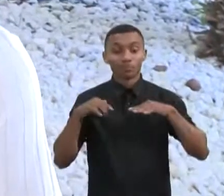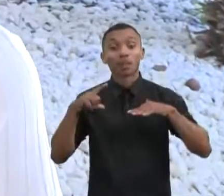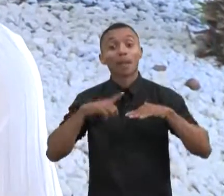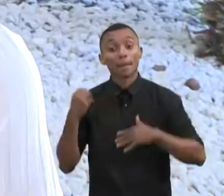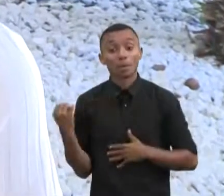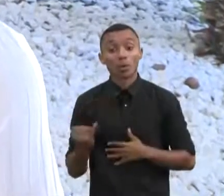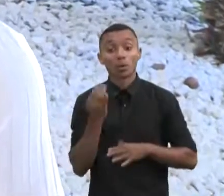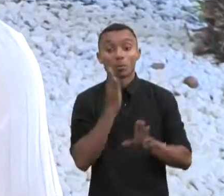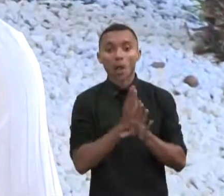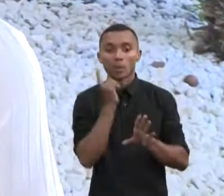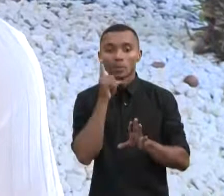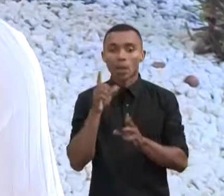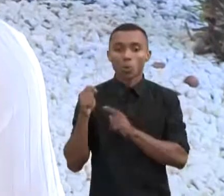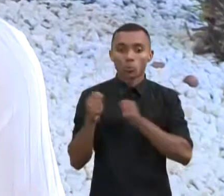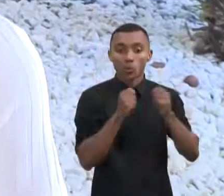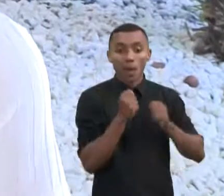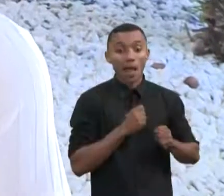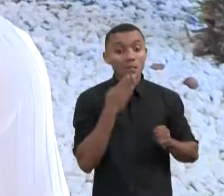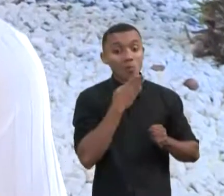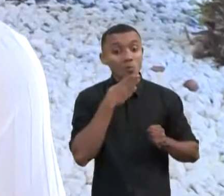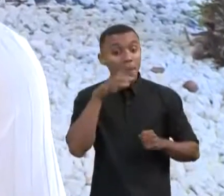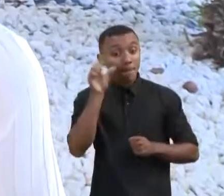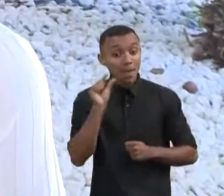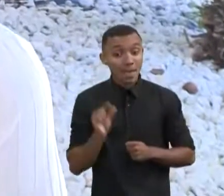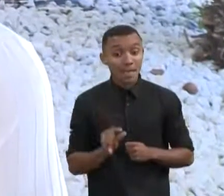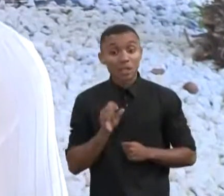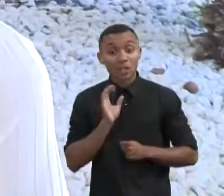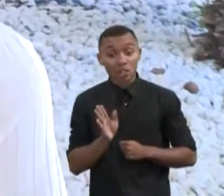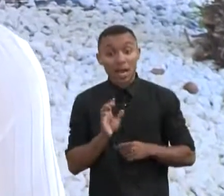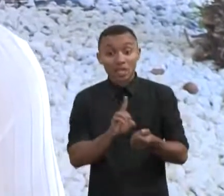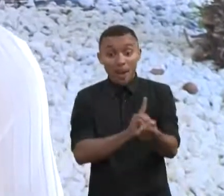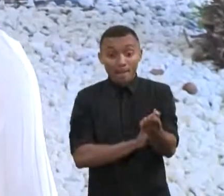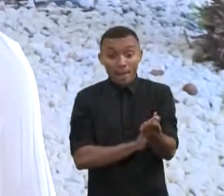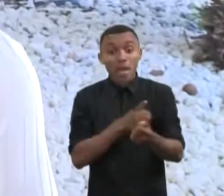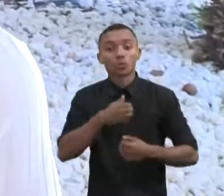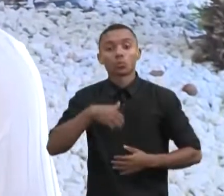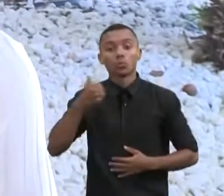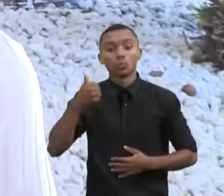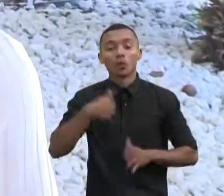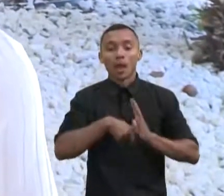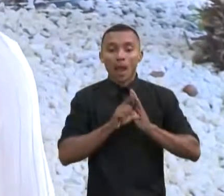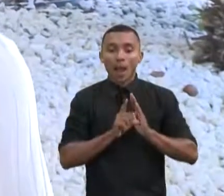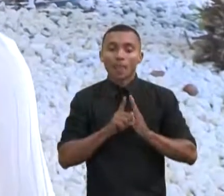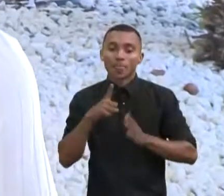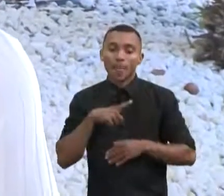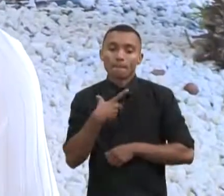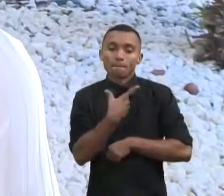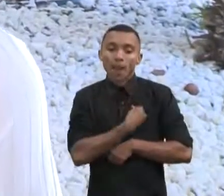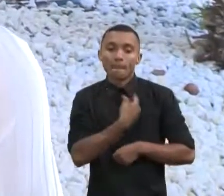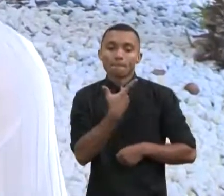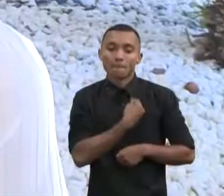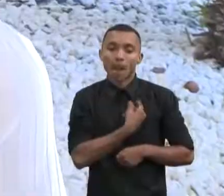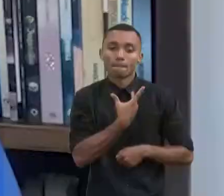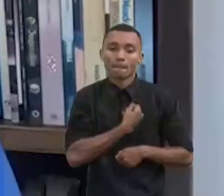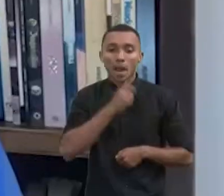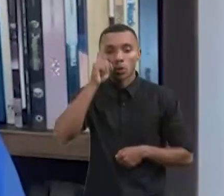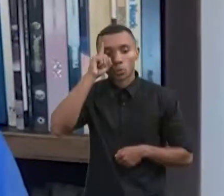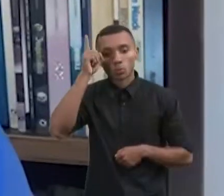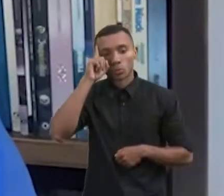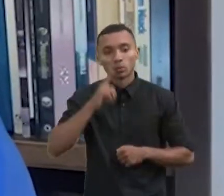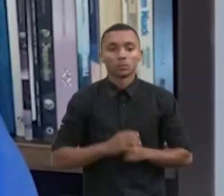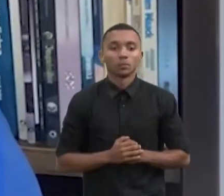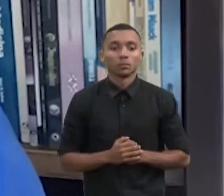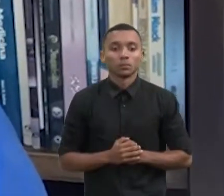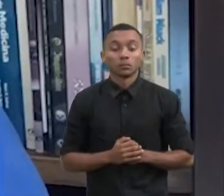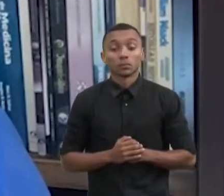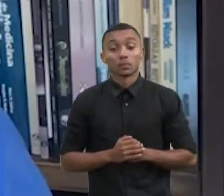para a gente controlar mais a glicemia. E, no caso do diabetes tipo 1, aplicar as doses de insulina de forma mais frequente. Por ser